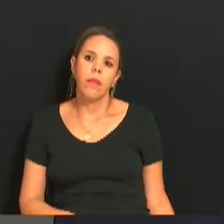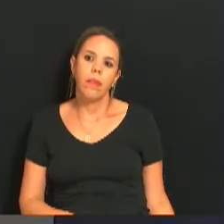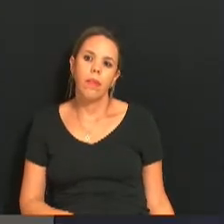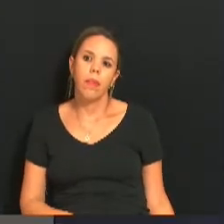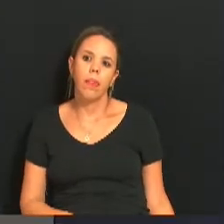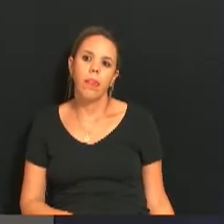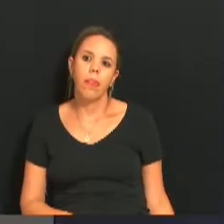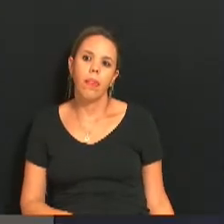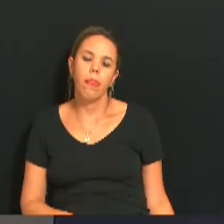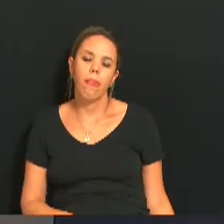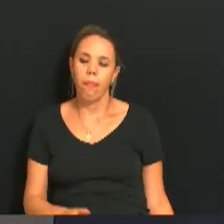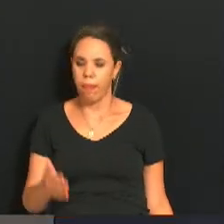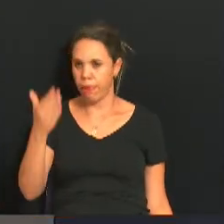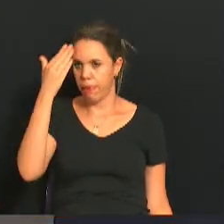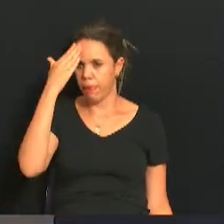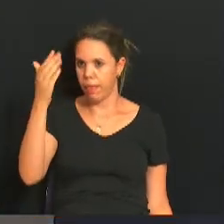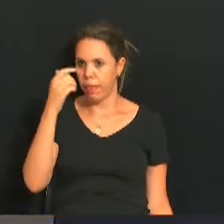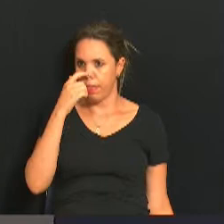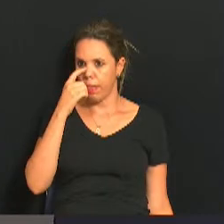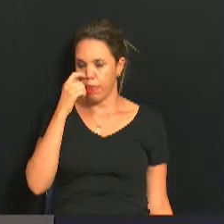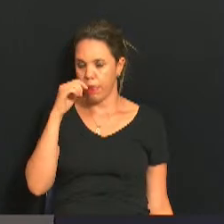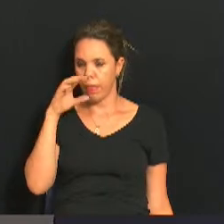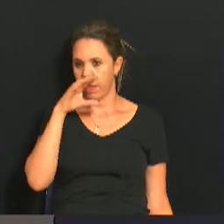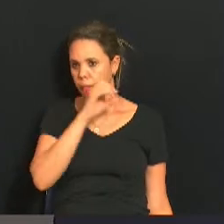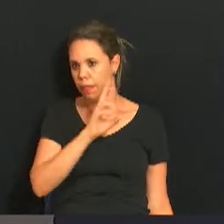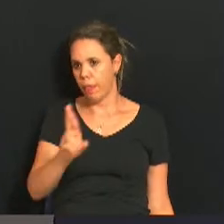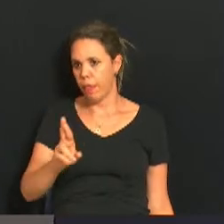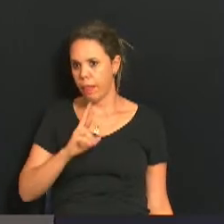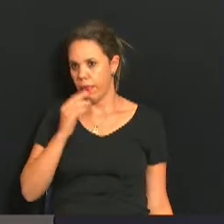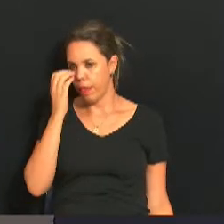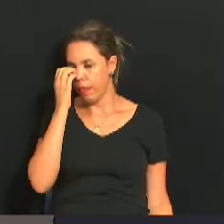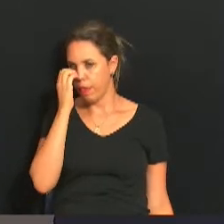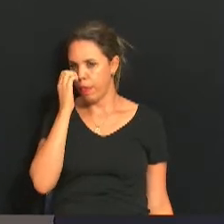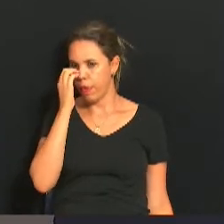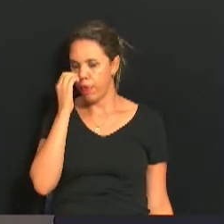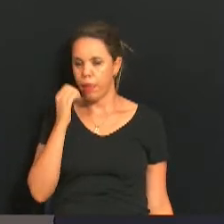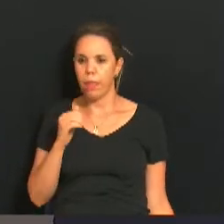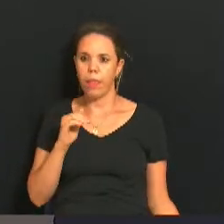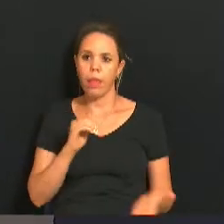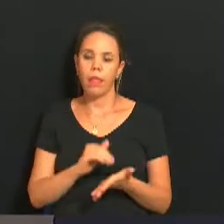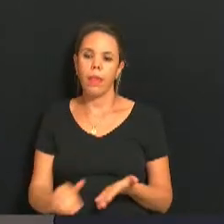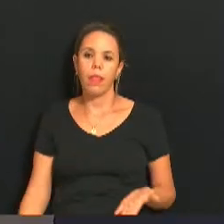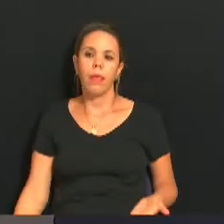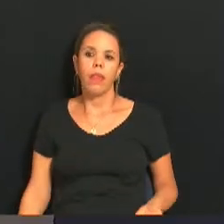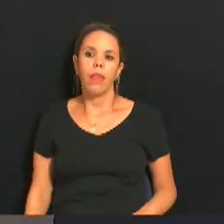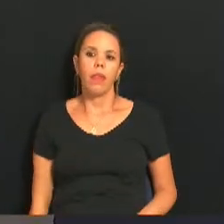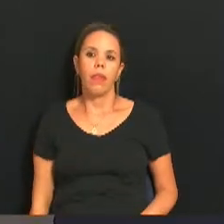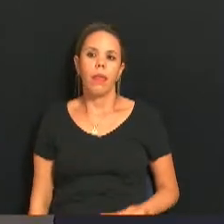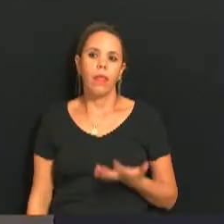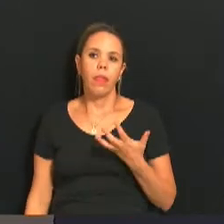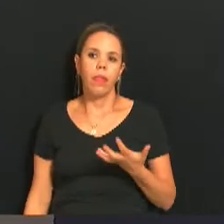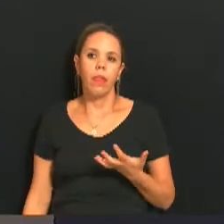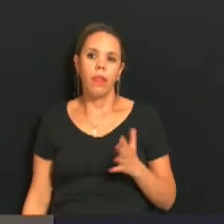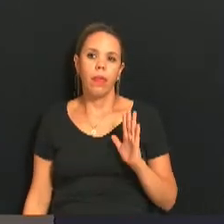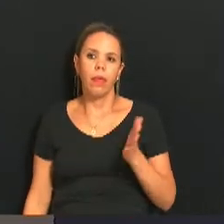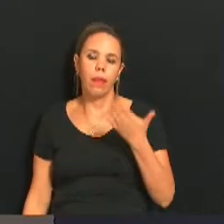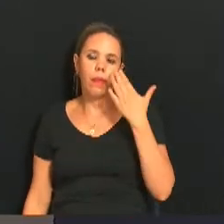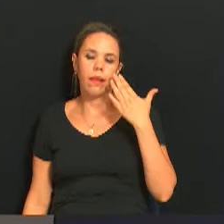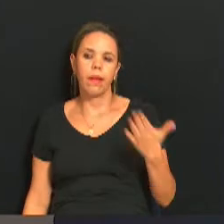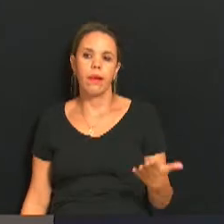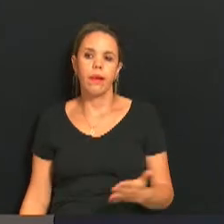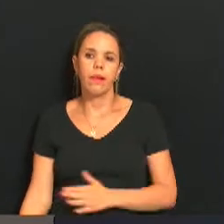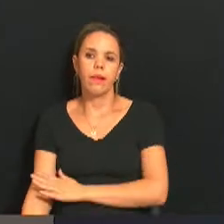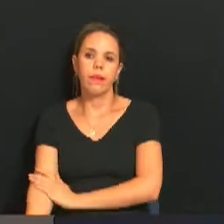o programa berço a ilha de água a integração da malha ligando aqui também já agradecer